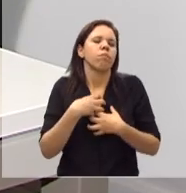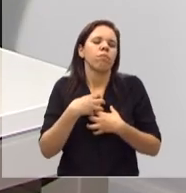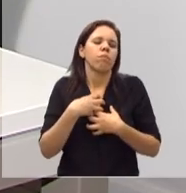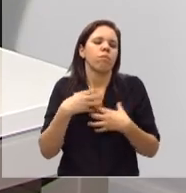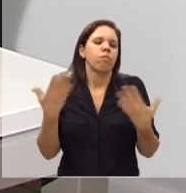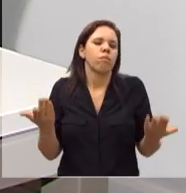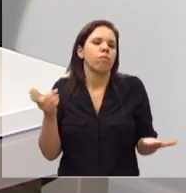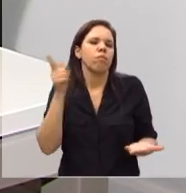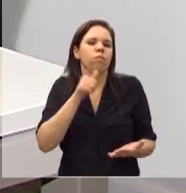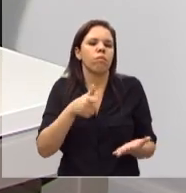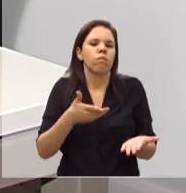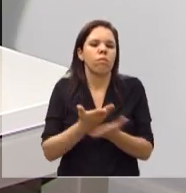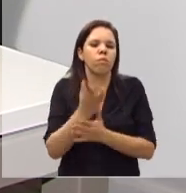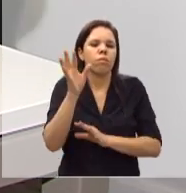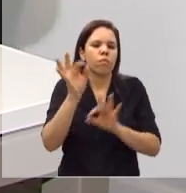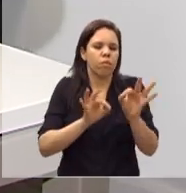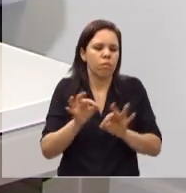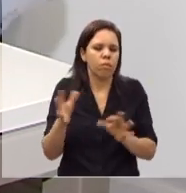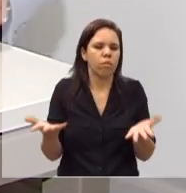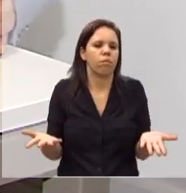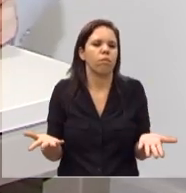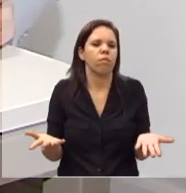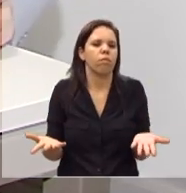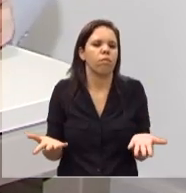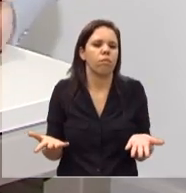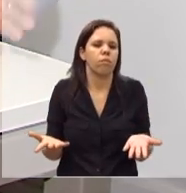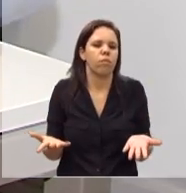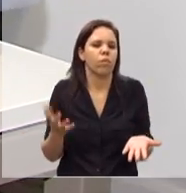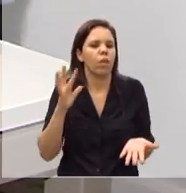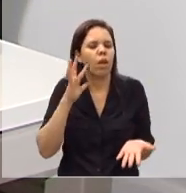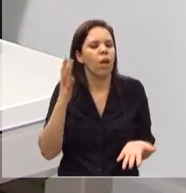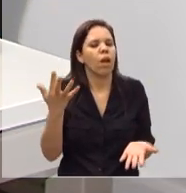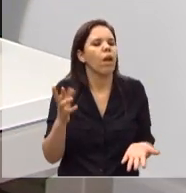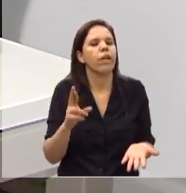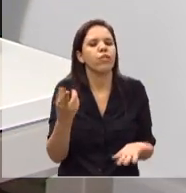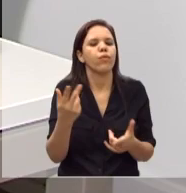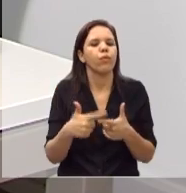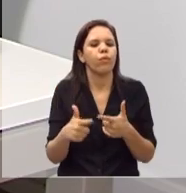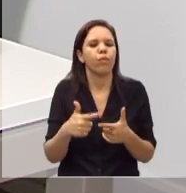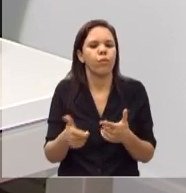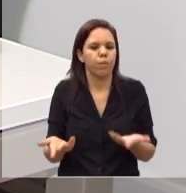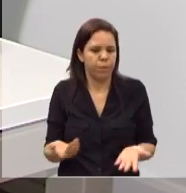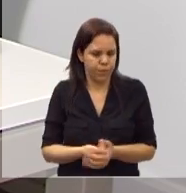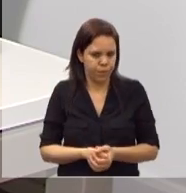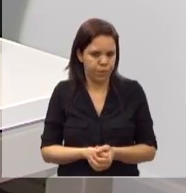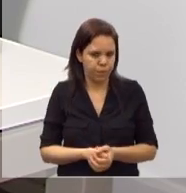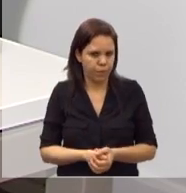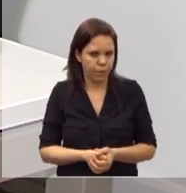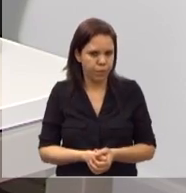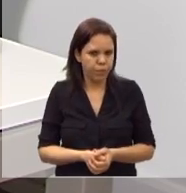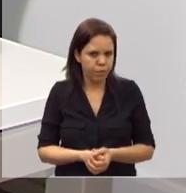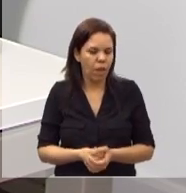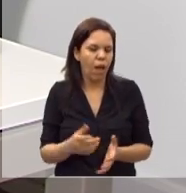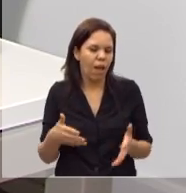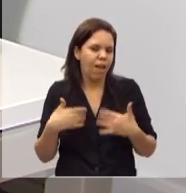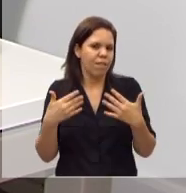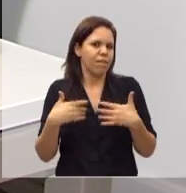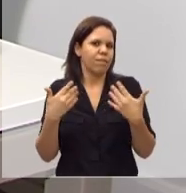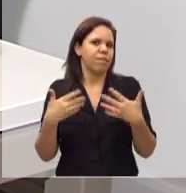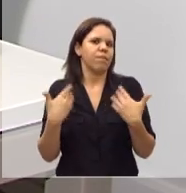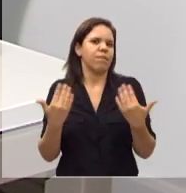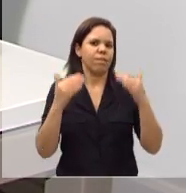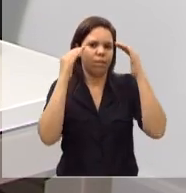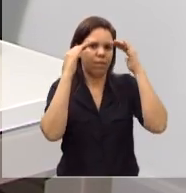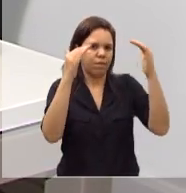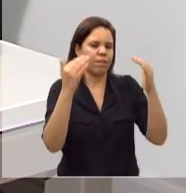quando consegue aprovar um projeto, quando consegue resolver um problema? Olha, é motivo de alegria, motivo de